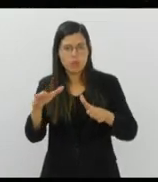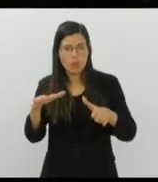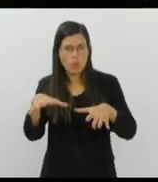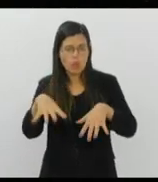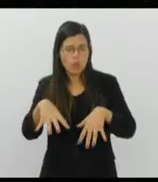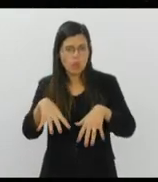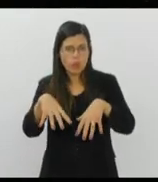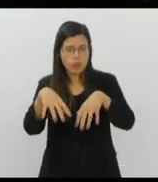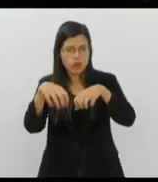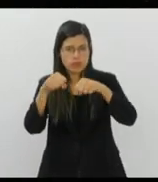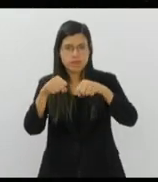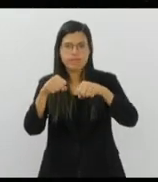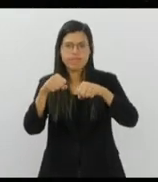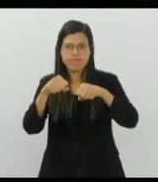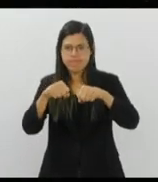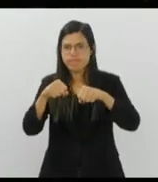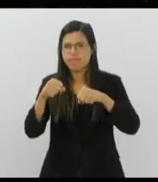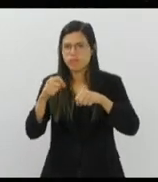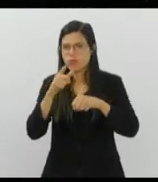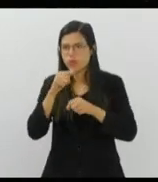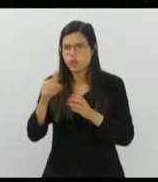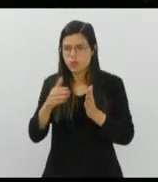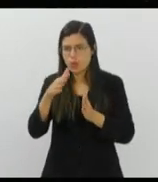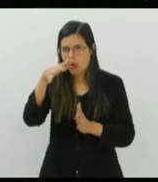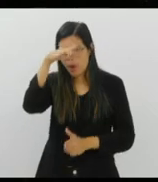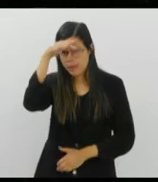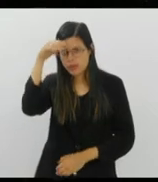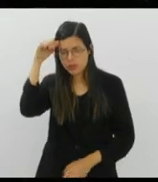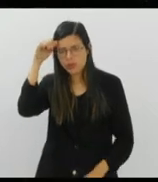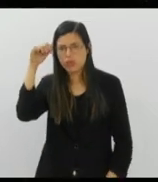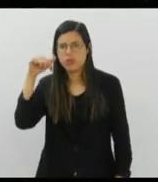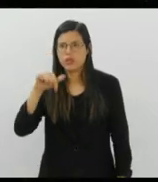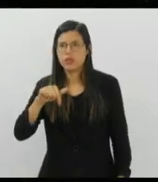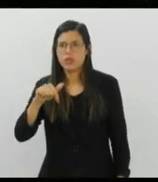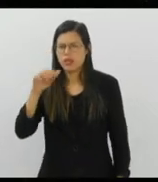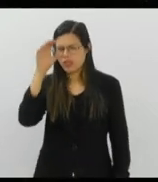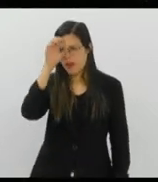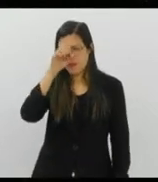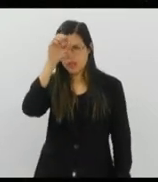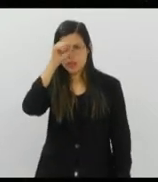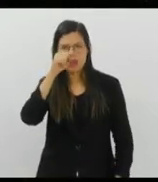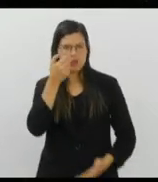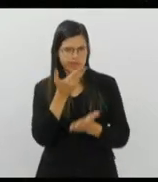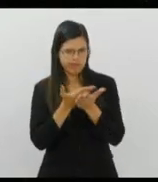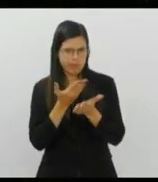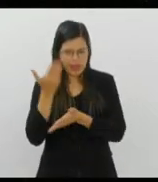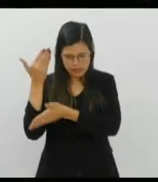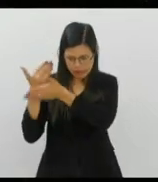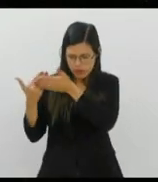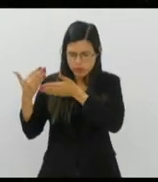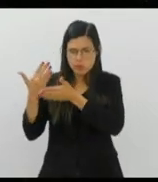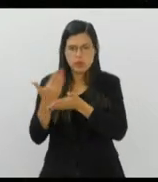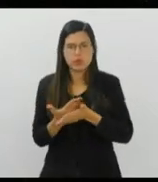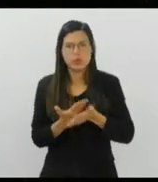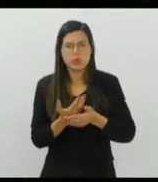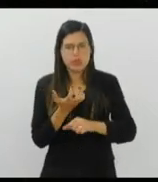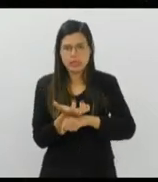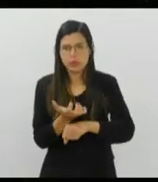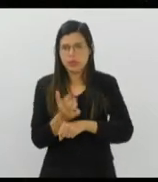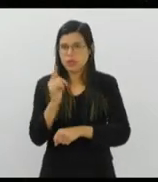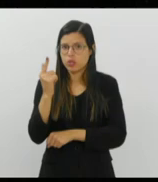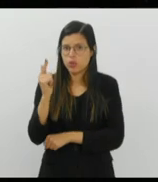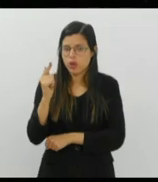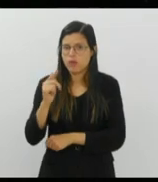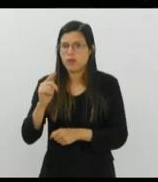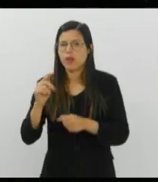ao rio Amazonas, que a gente aprendeu quando estudou geografia, deputada. Rio